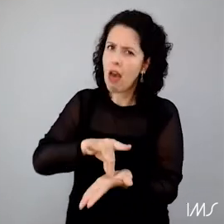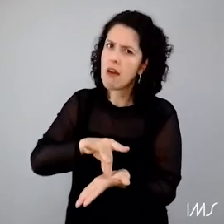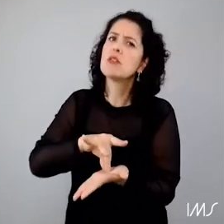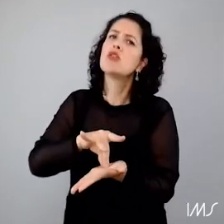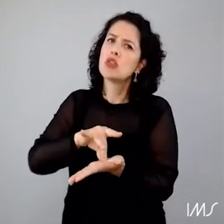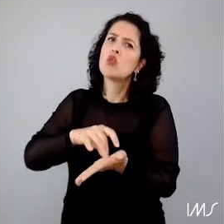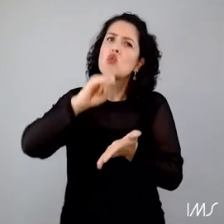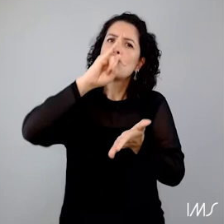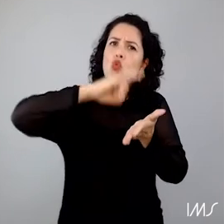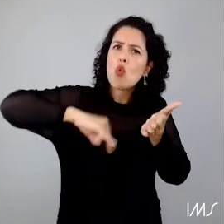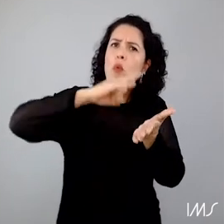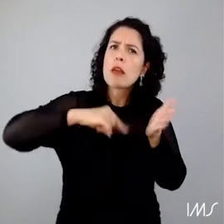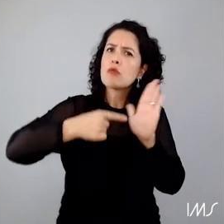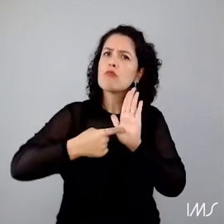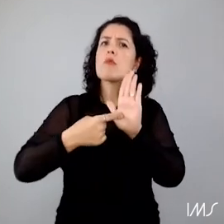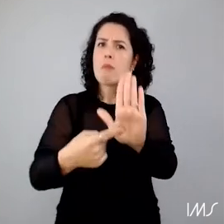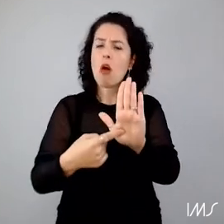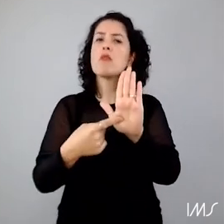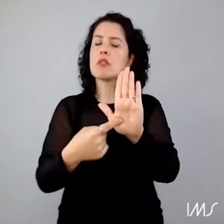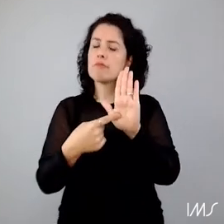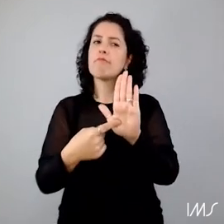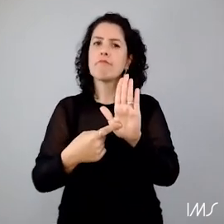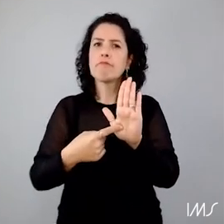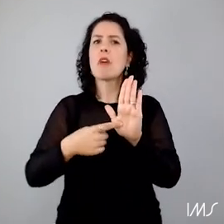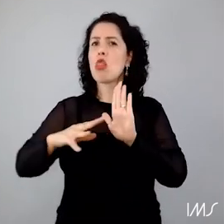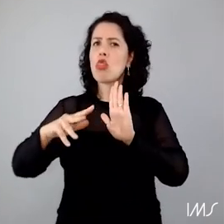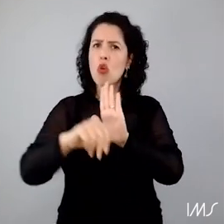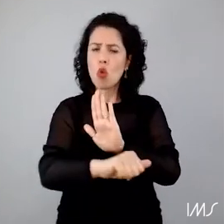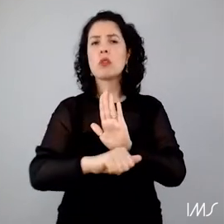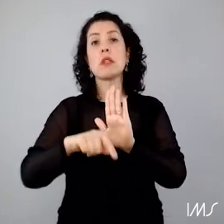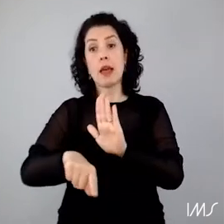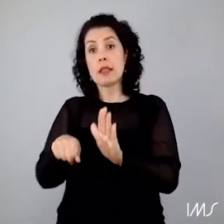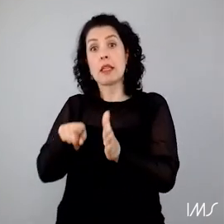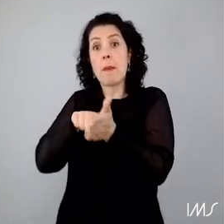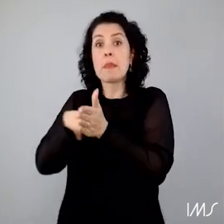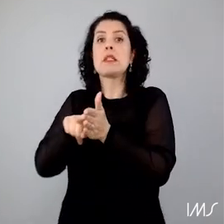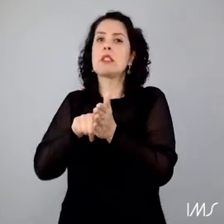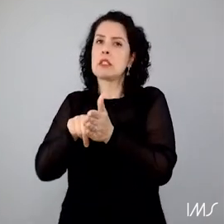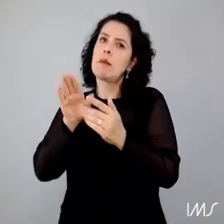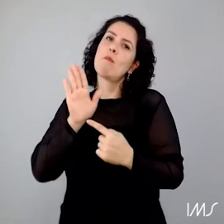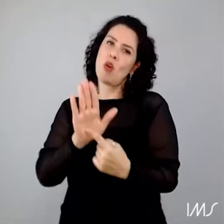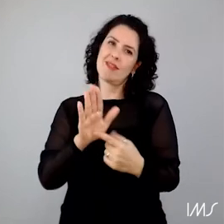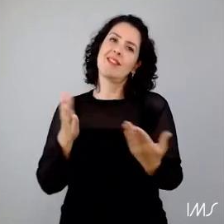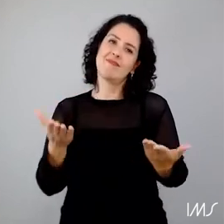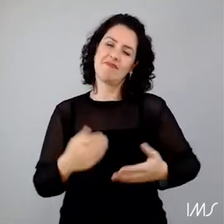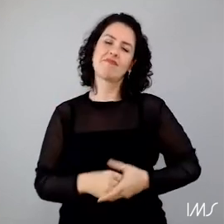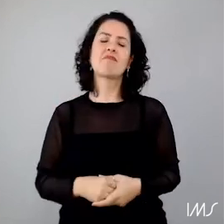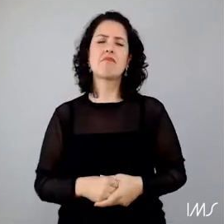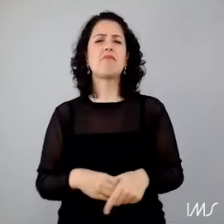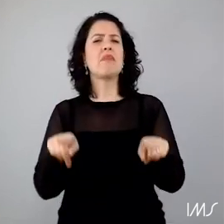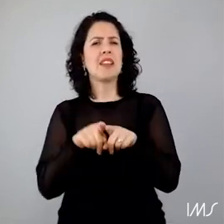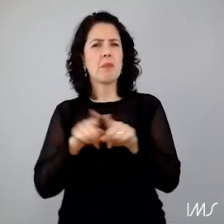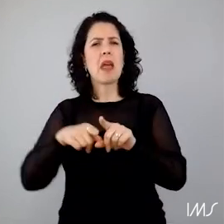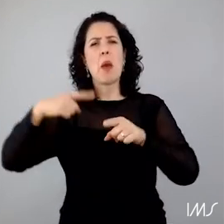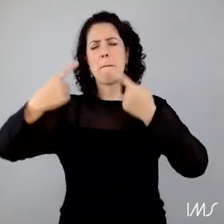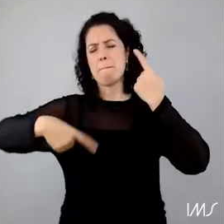essa pesquisa foi possível. Não é que isso gerou muita polêmica, isso não foi aceito de primeira, isso levou algumas